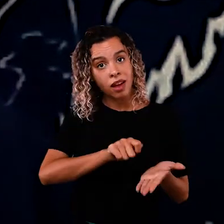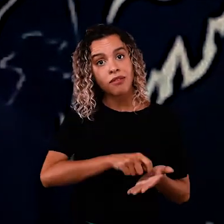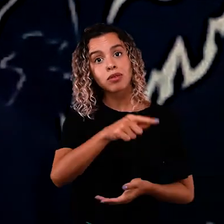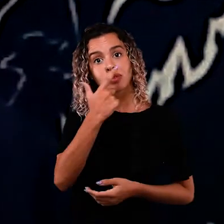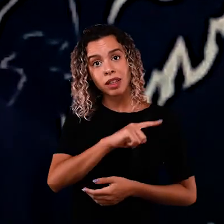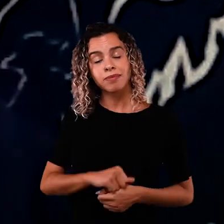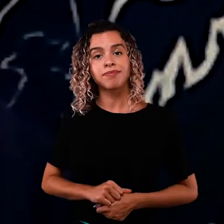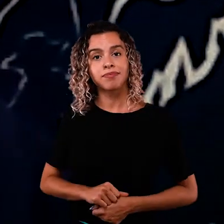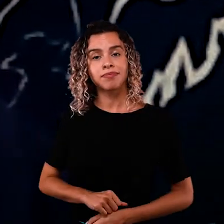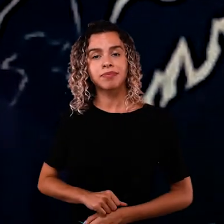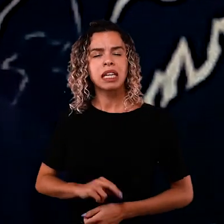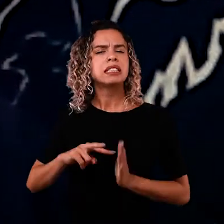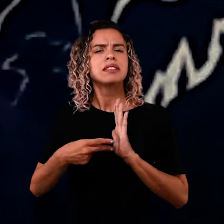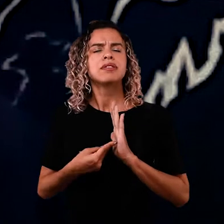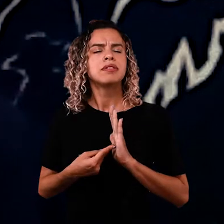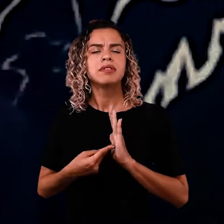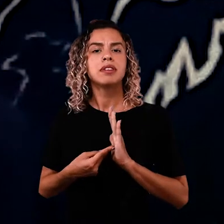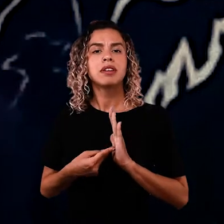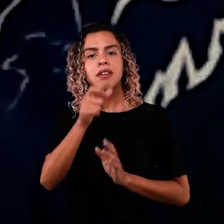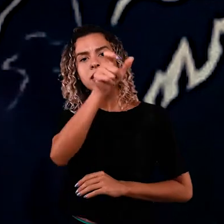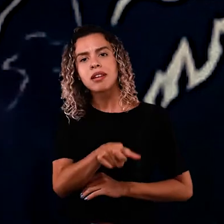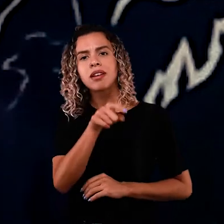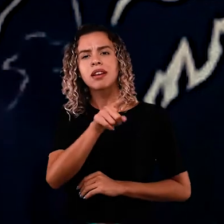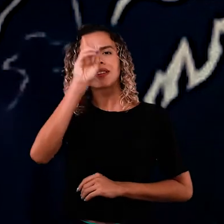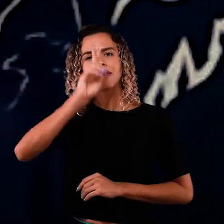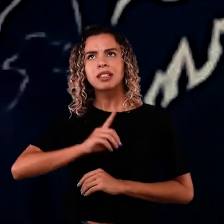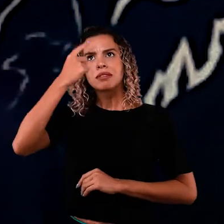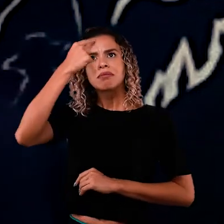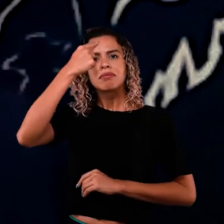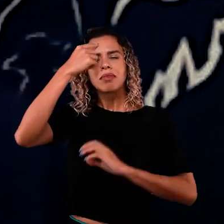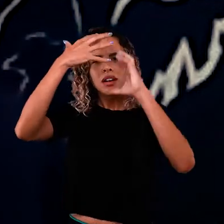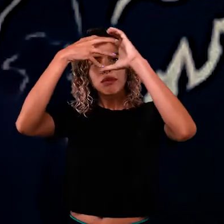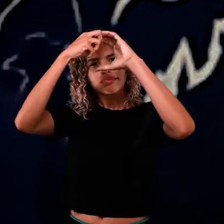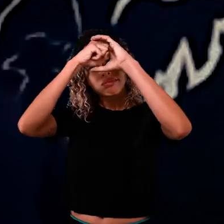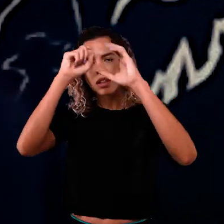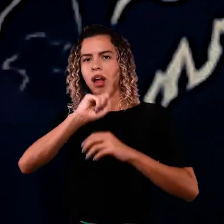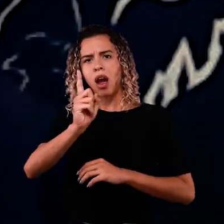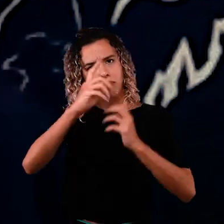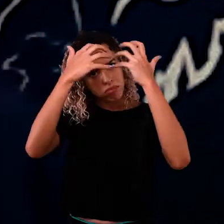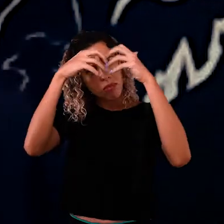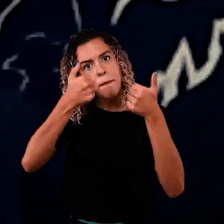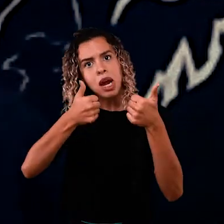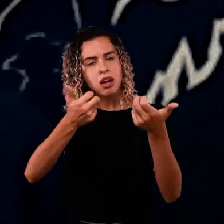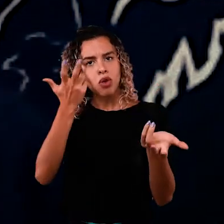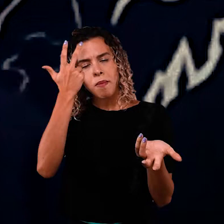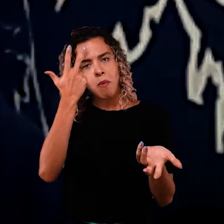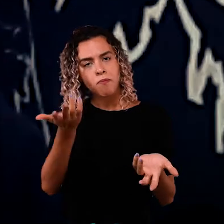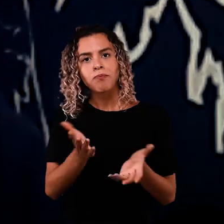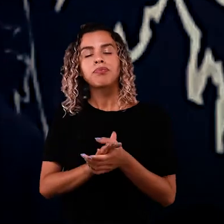eles escrevem, eles não quer dizer que a pessoa tem alguma deficiência cognitiva apenas por não falar,